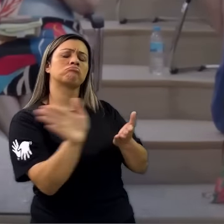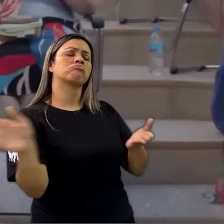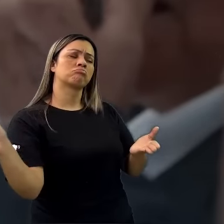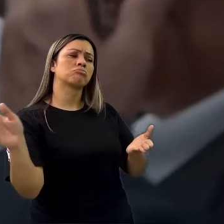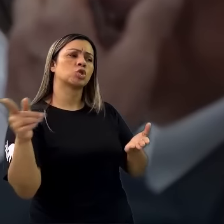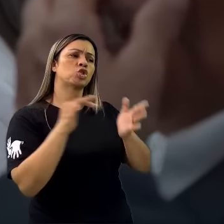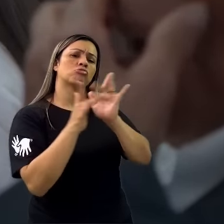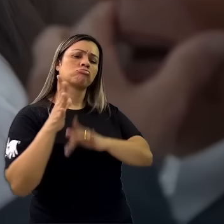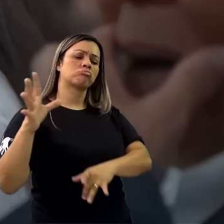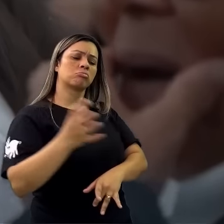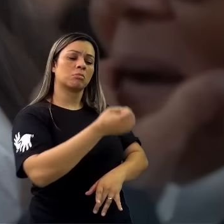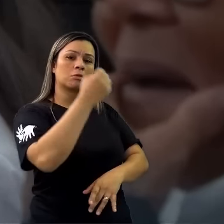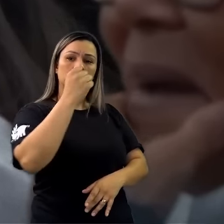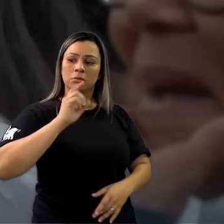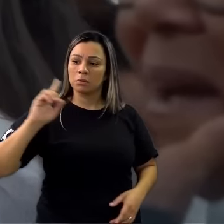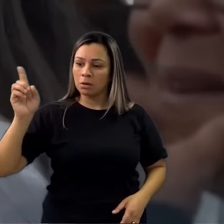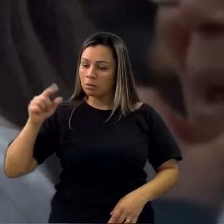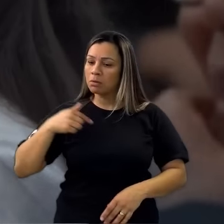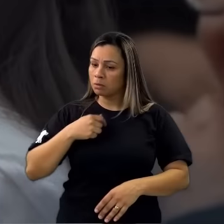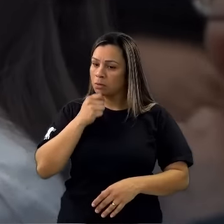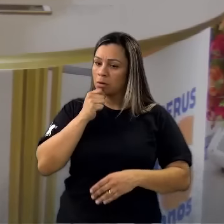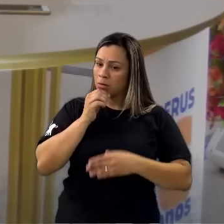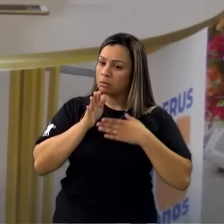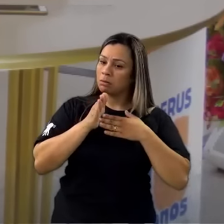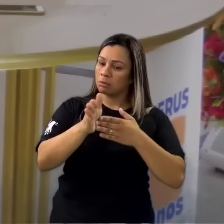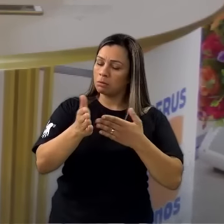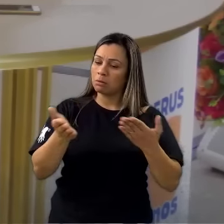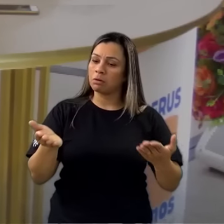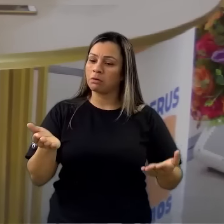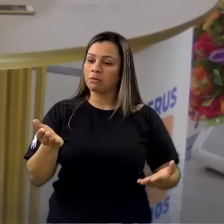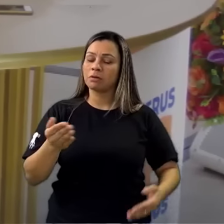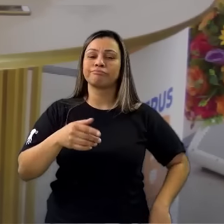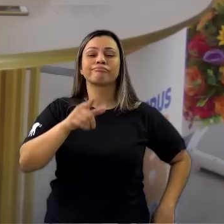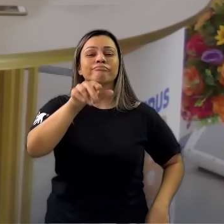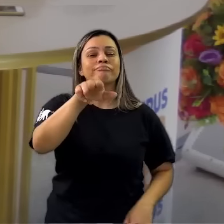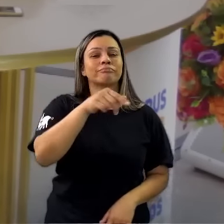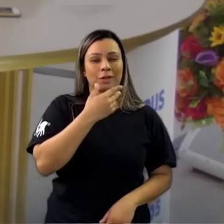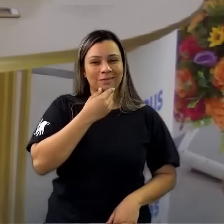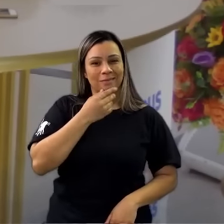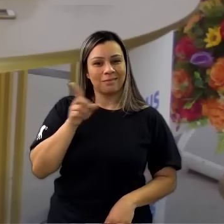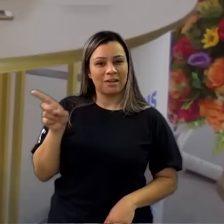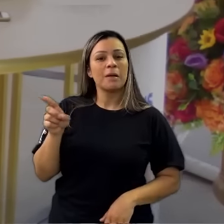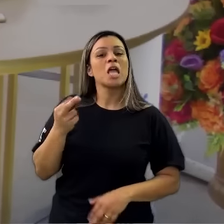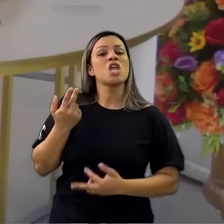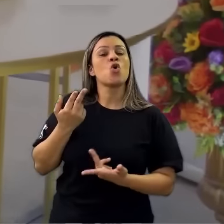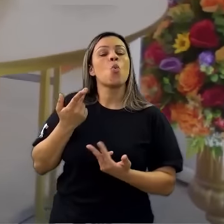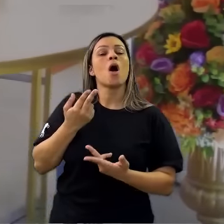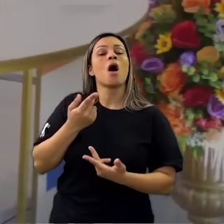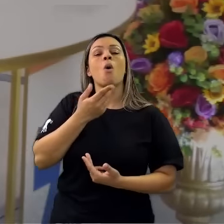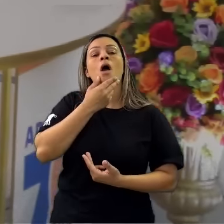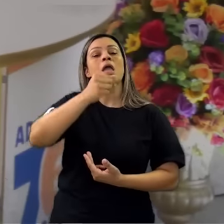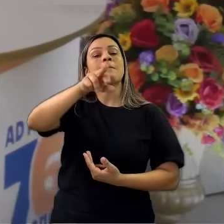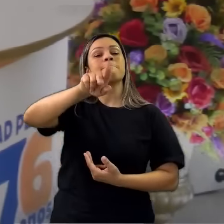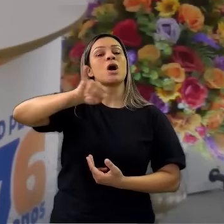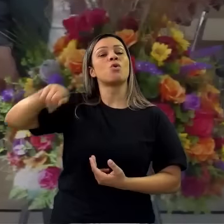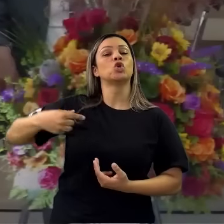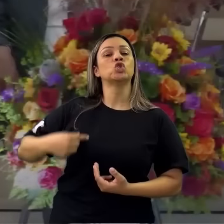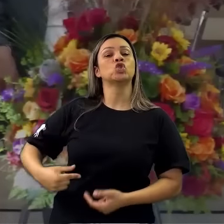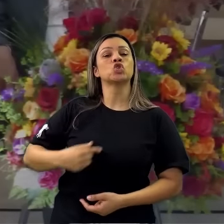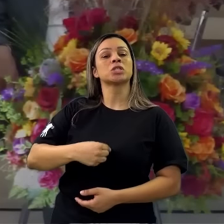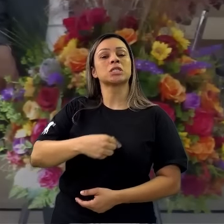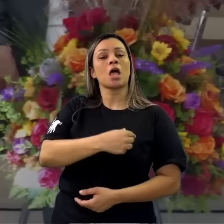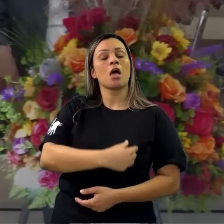sabe o que é isso irmão é os irmãos de José José disse não precisa ficar com medo não vocês pensaram que ia me matar mas eu tô de